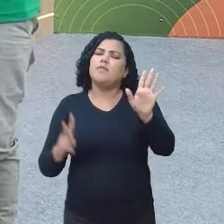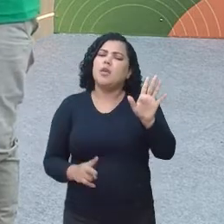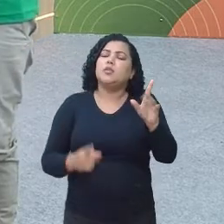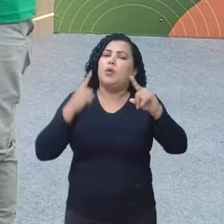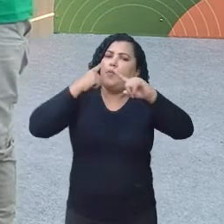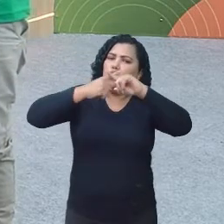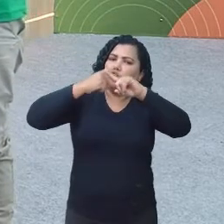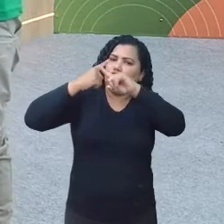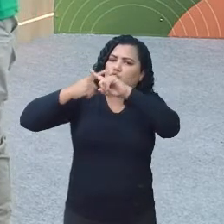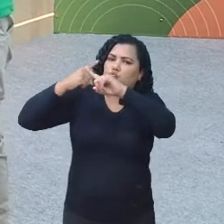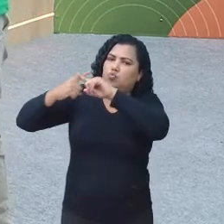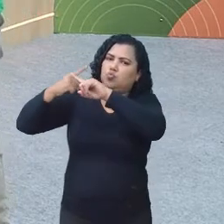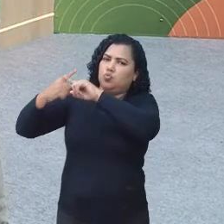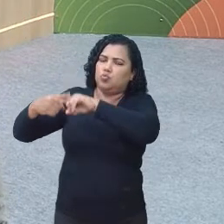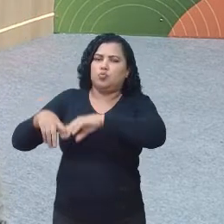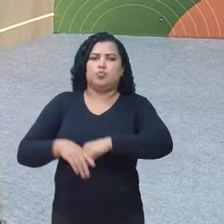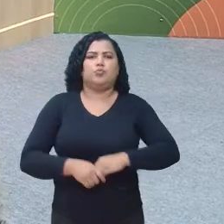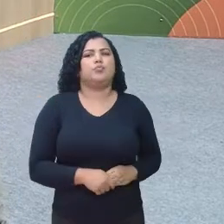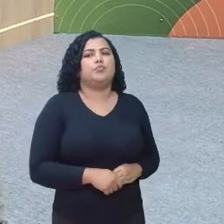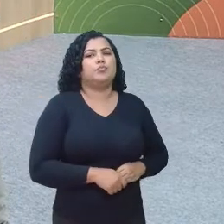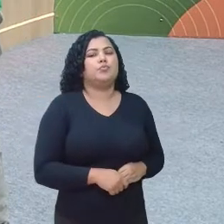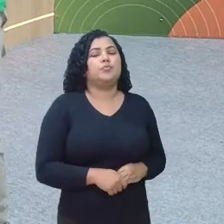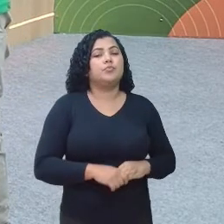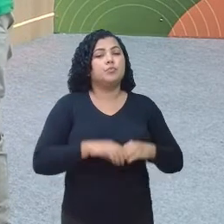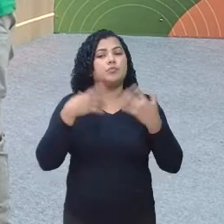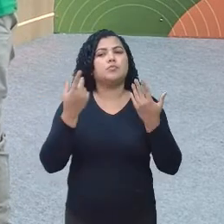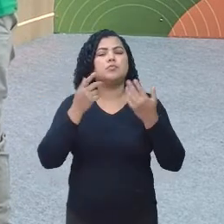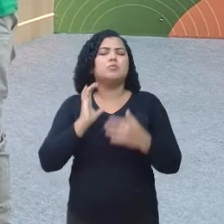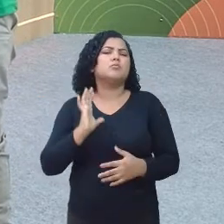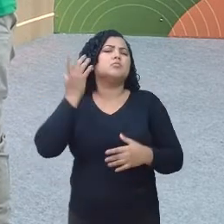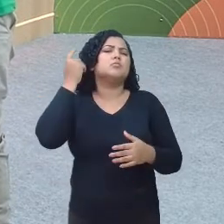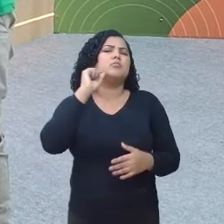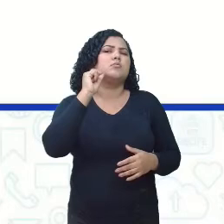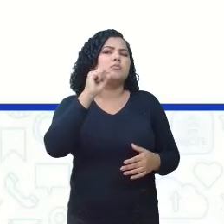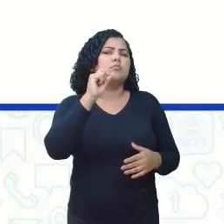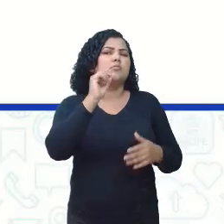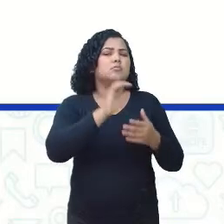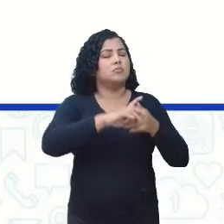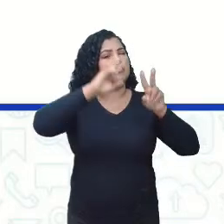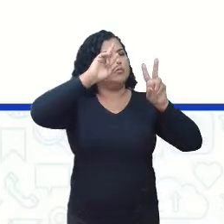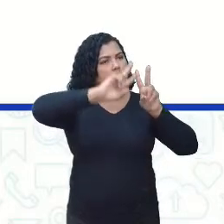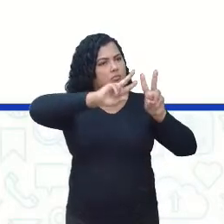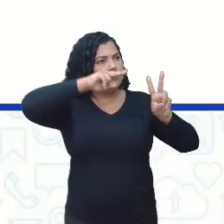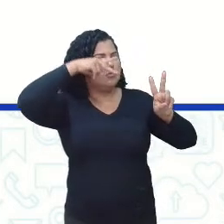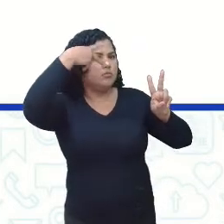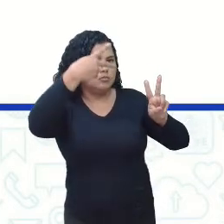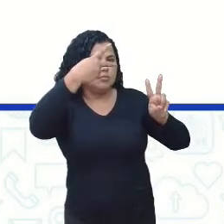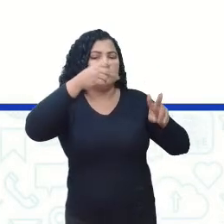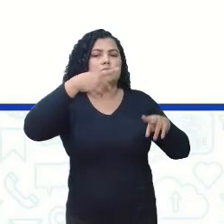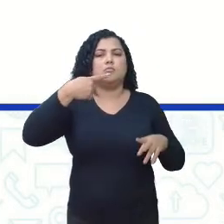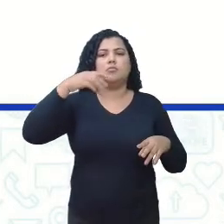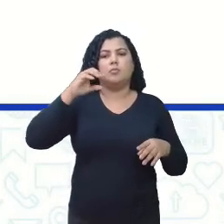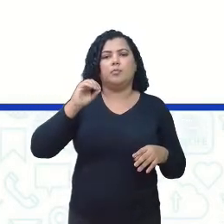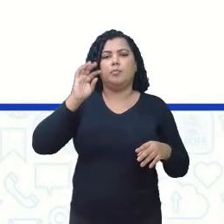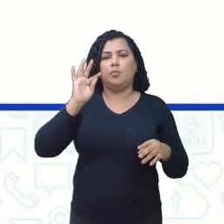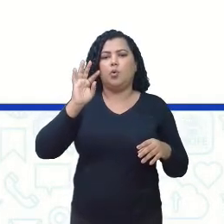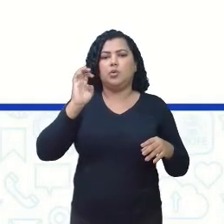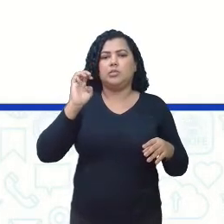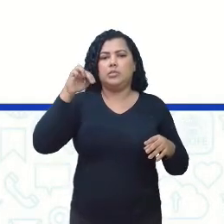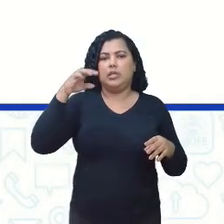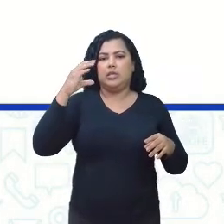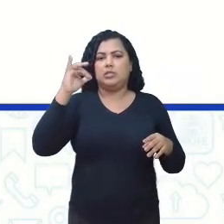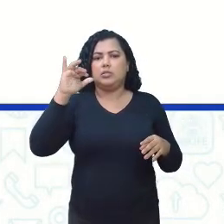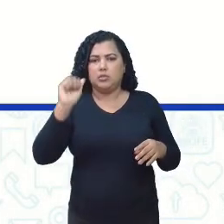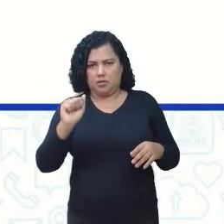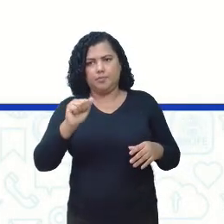sendo realizada. E a gente tem como resultado a chamada potência, ou seja, a potência é o